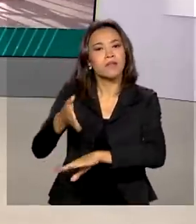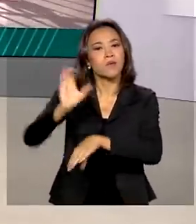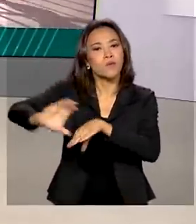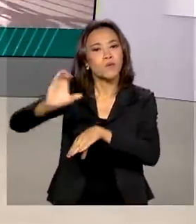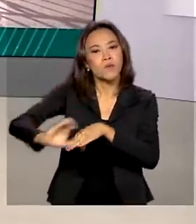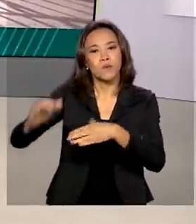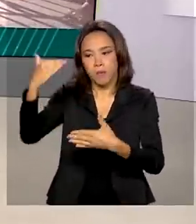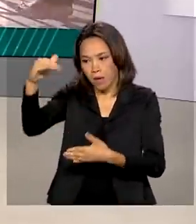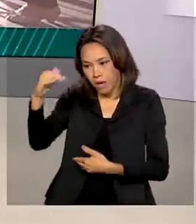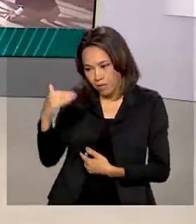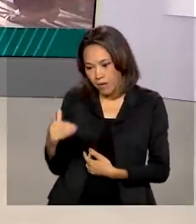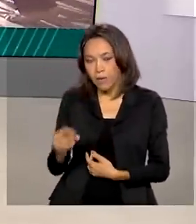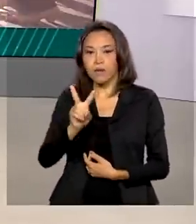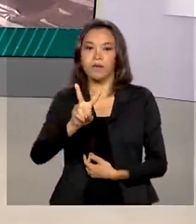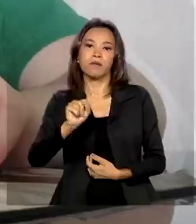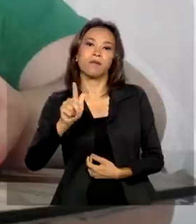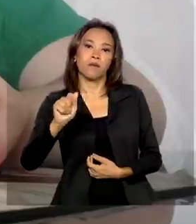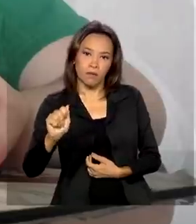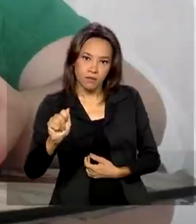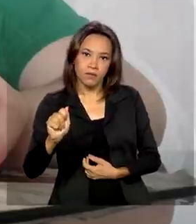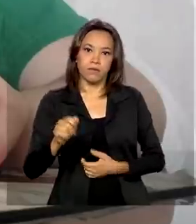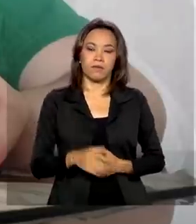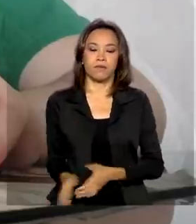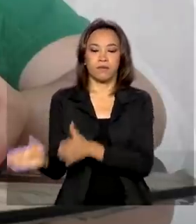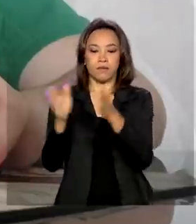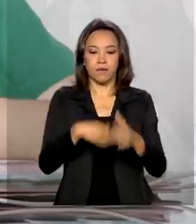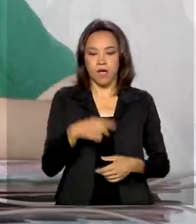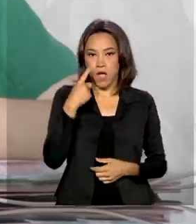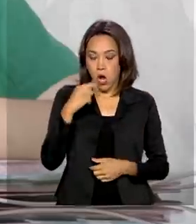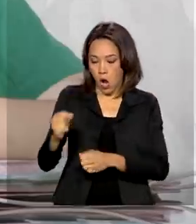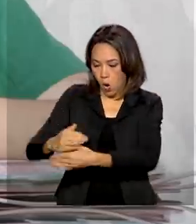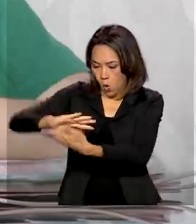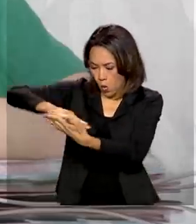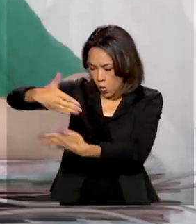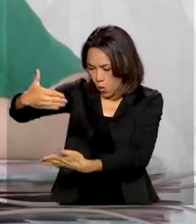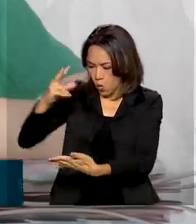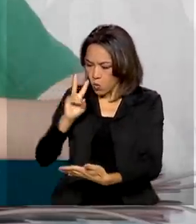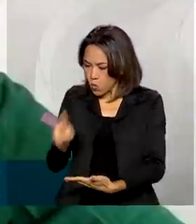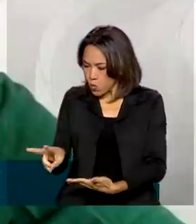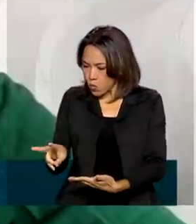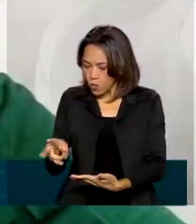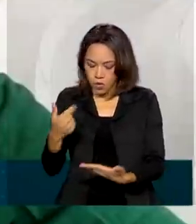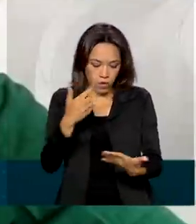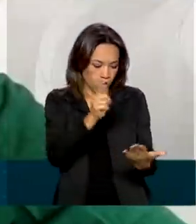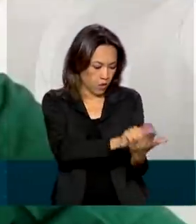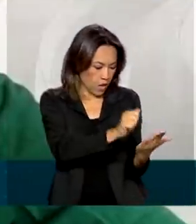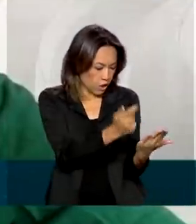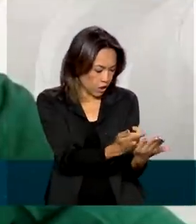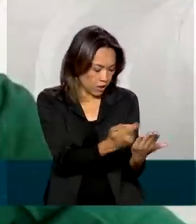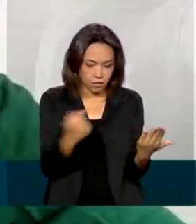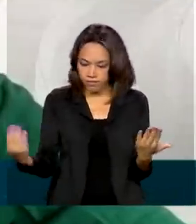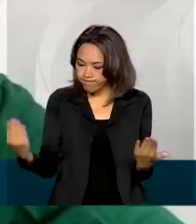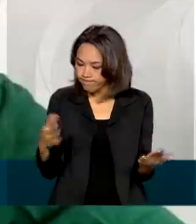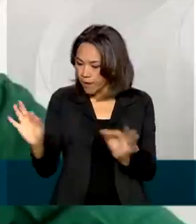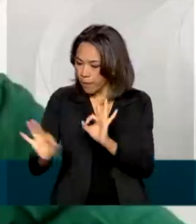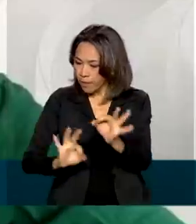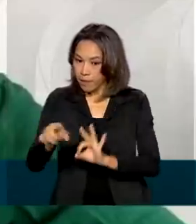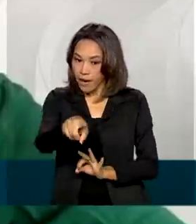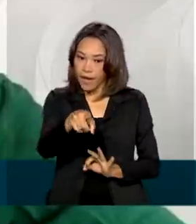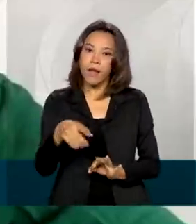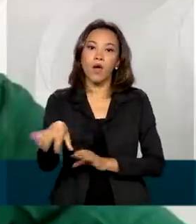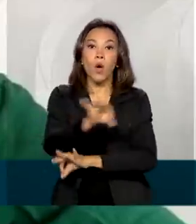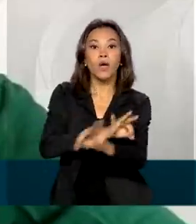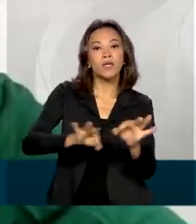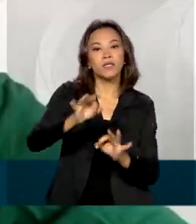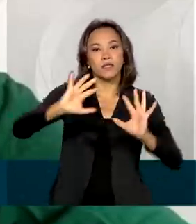e quantidade de vagas o molho no computador e outro na agenda o homem trabalha na organização de eventos